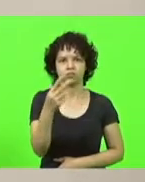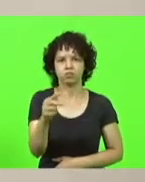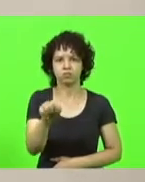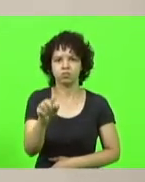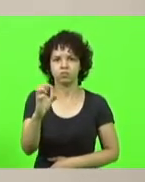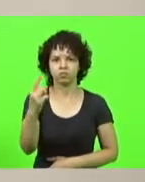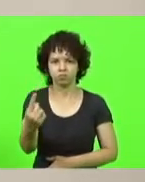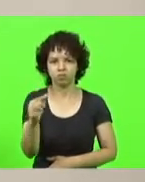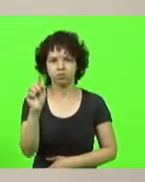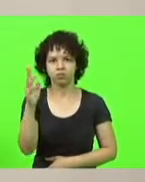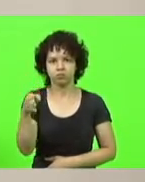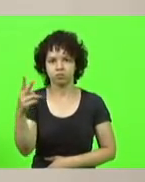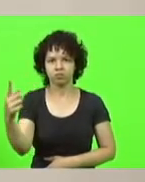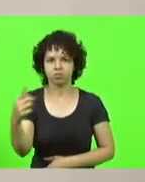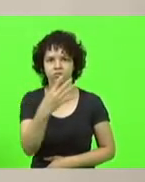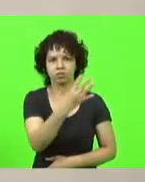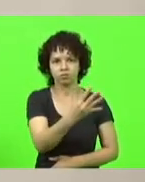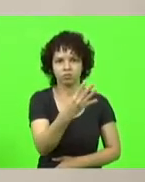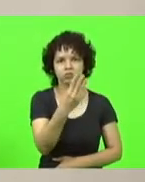442.1/2021, Projeto de Lei